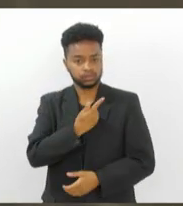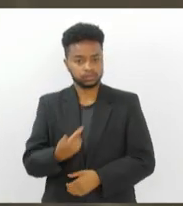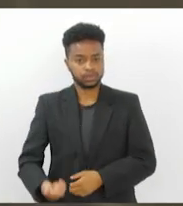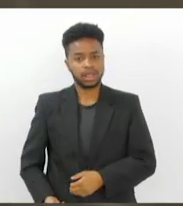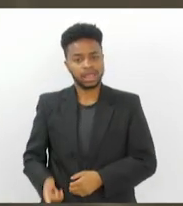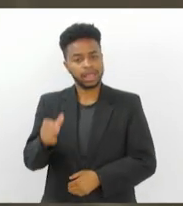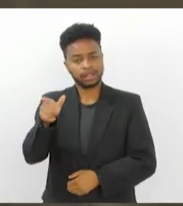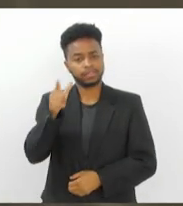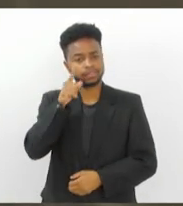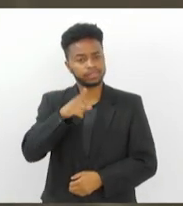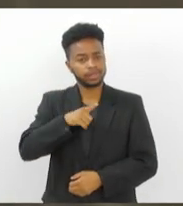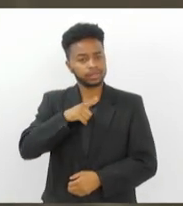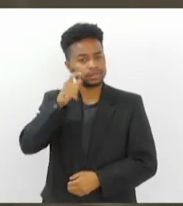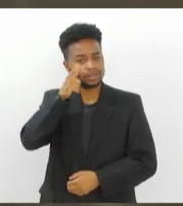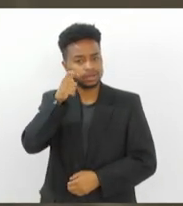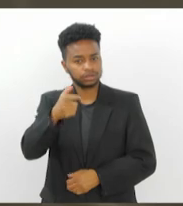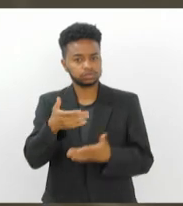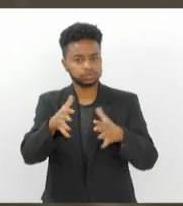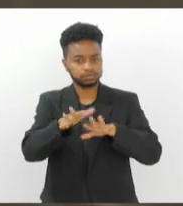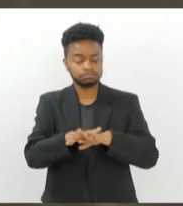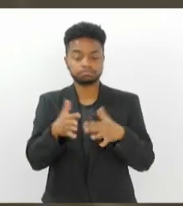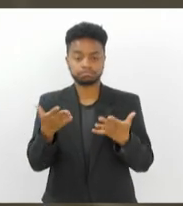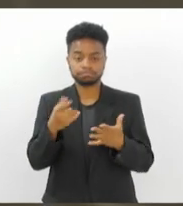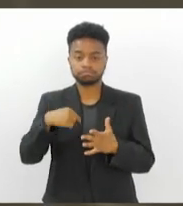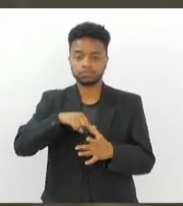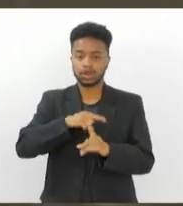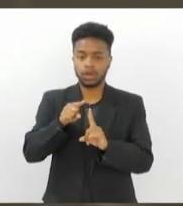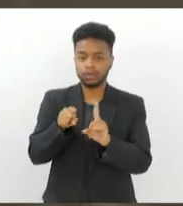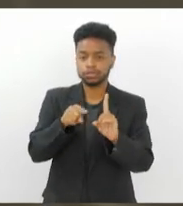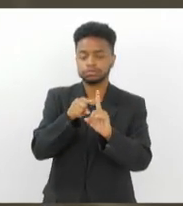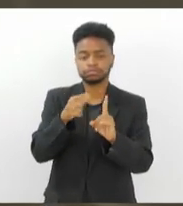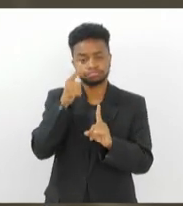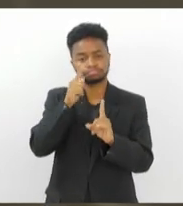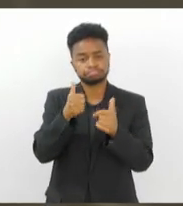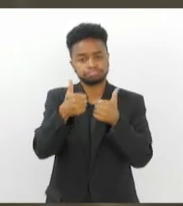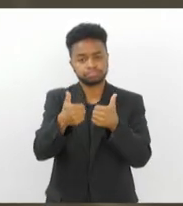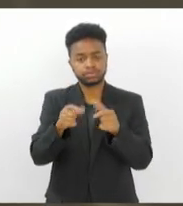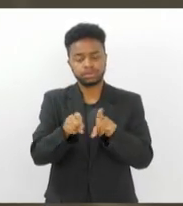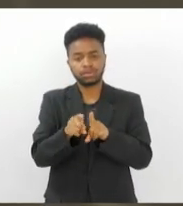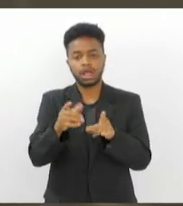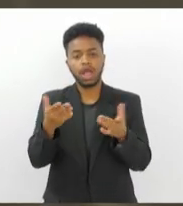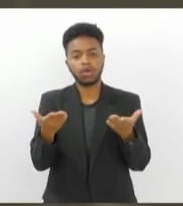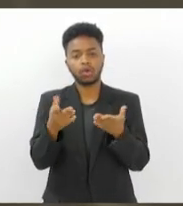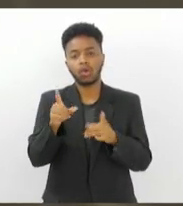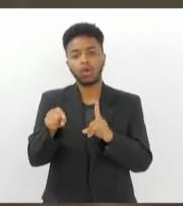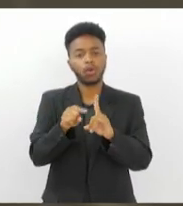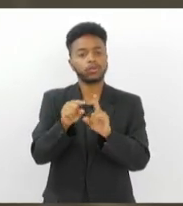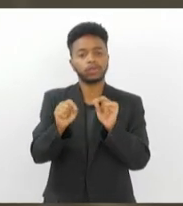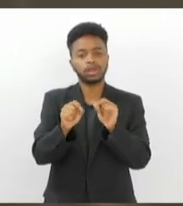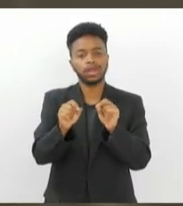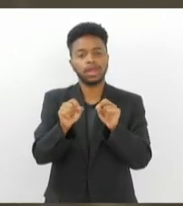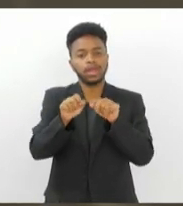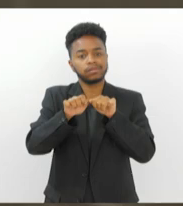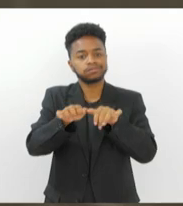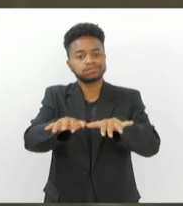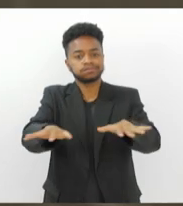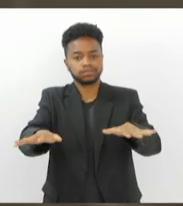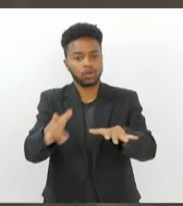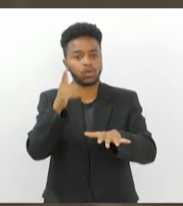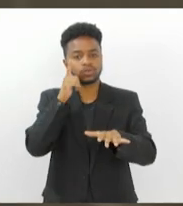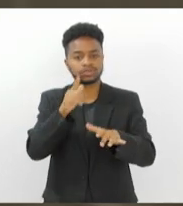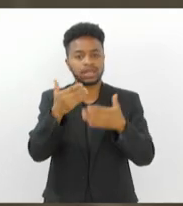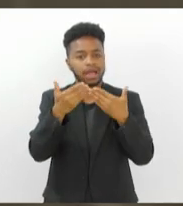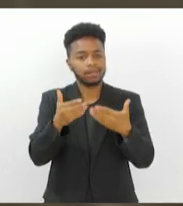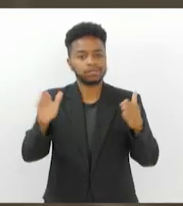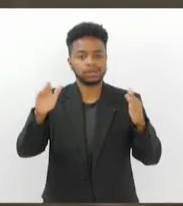da inclusão e a nossa missão foi bem feita e agora é expandir agora é a gente conseguir expandir o NEAD para que